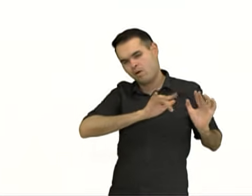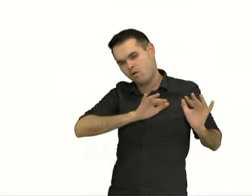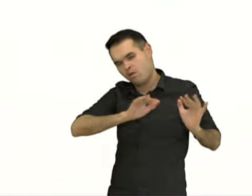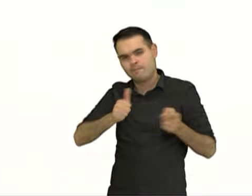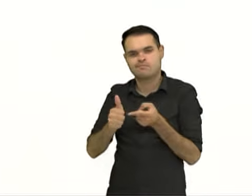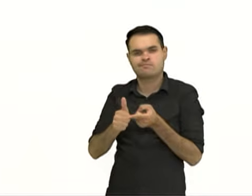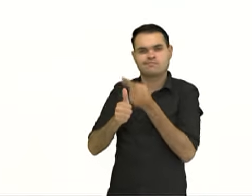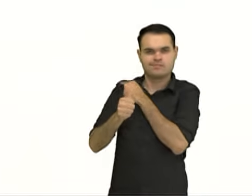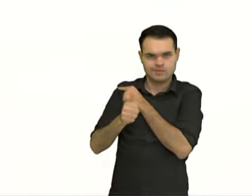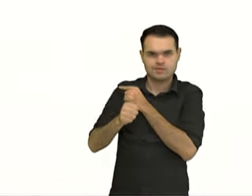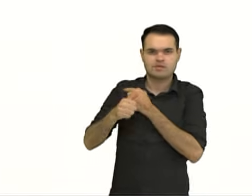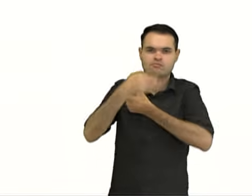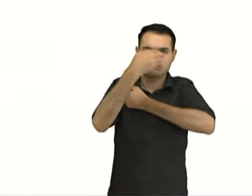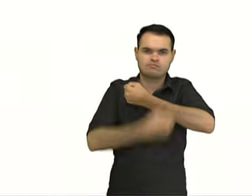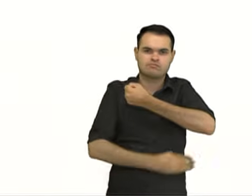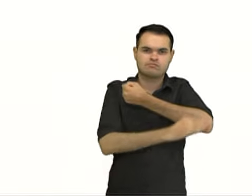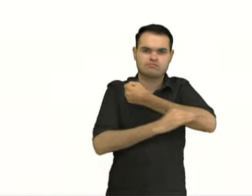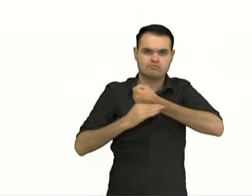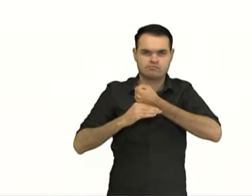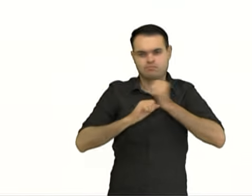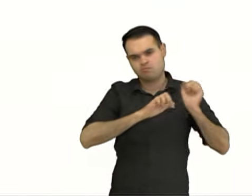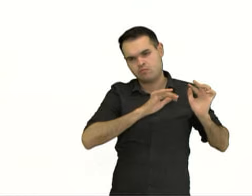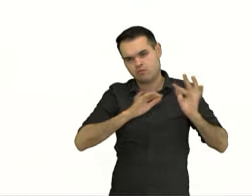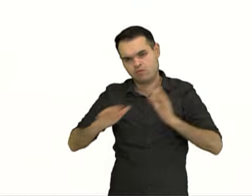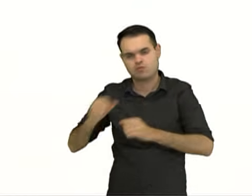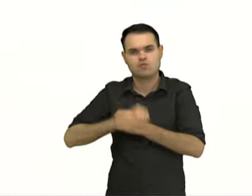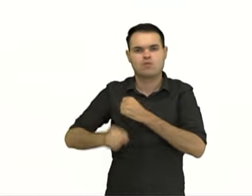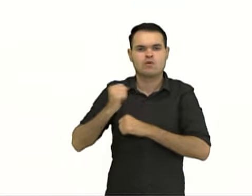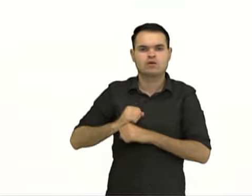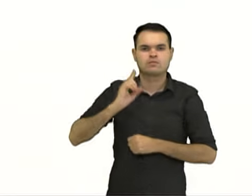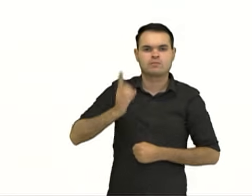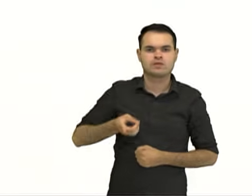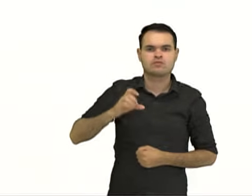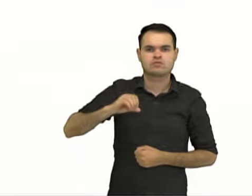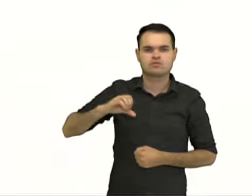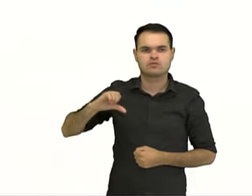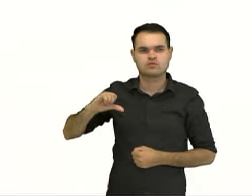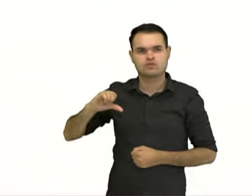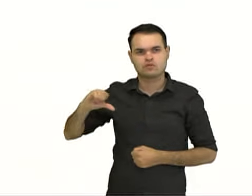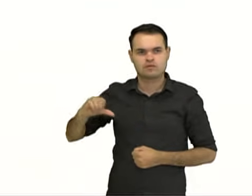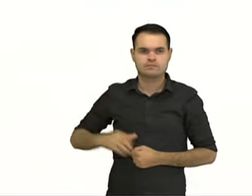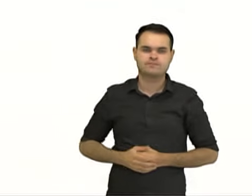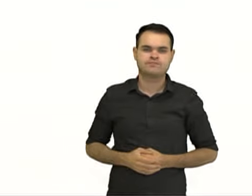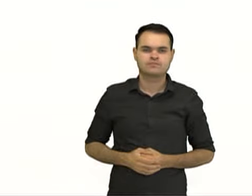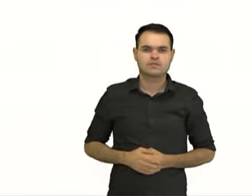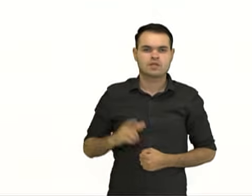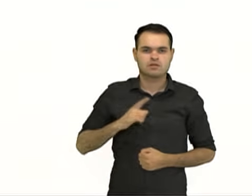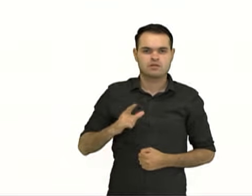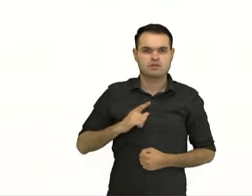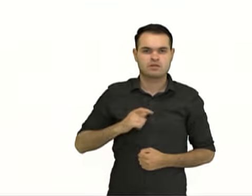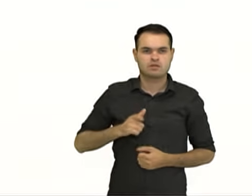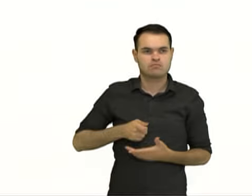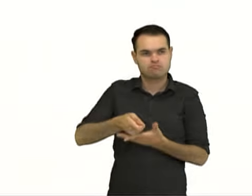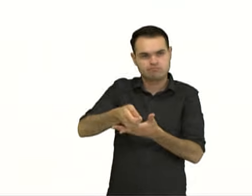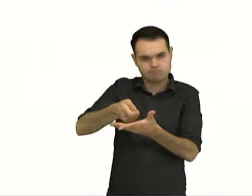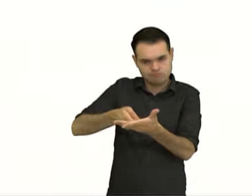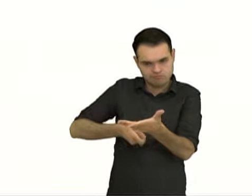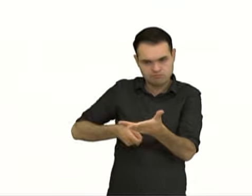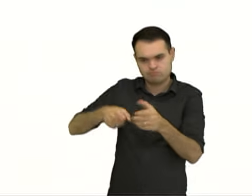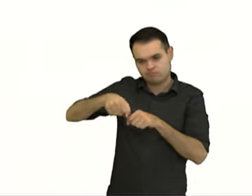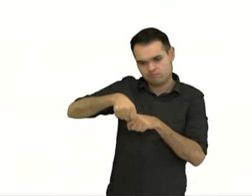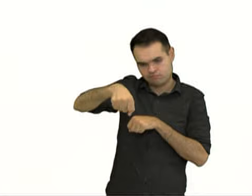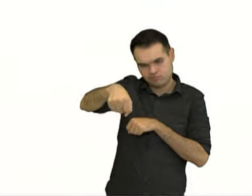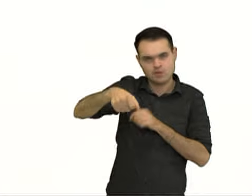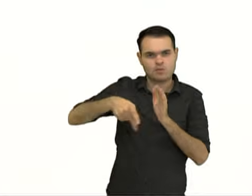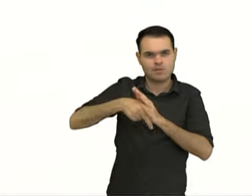primeira cruzada no ano de 1099, né? Então aqui um manuscrito medieval retratando essa